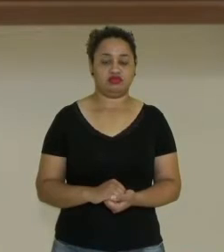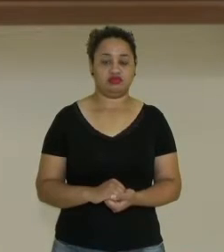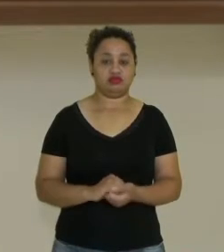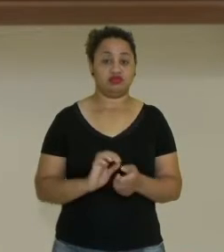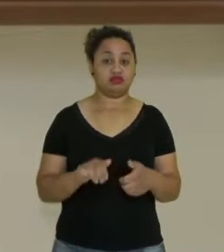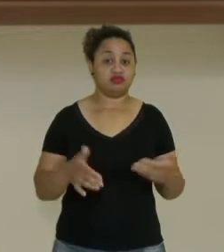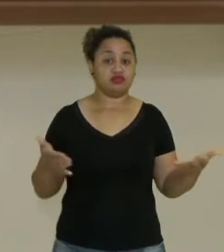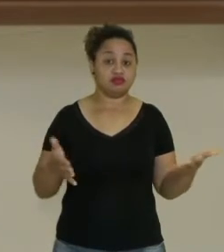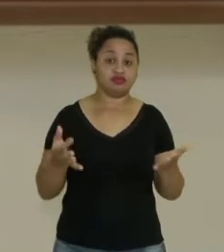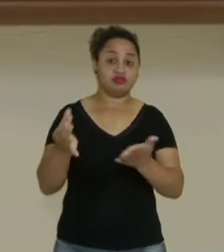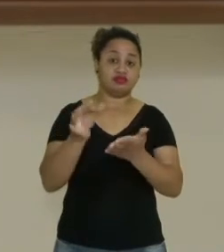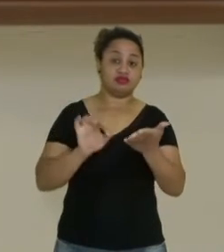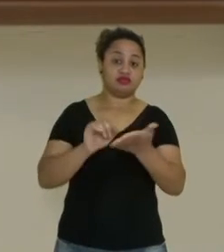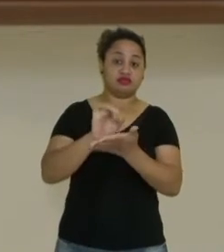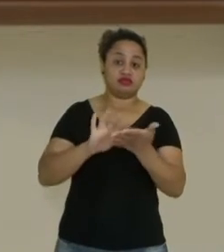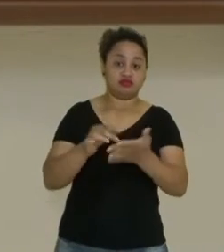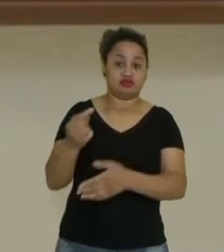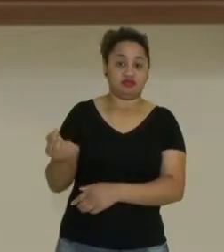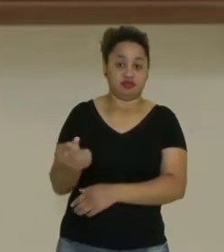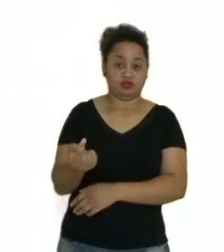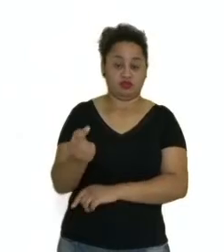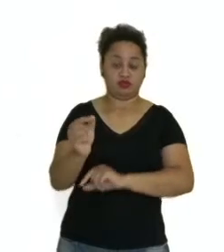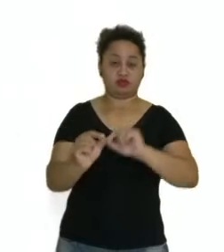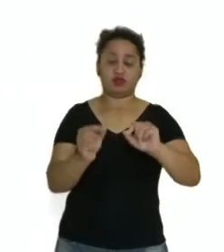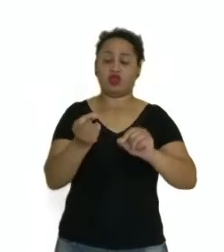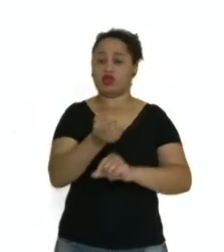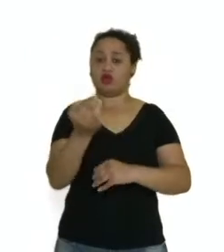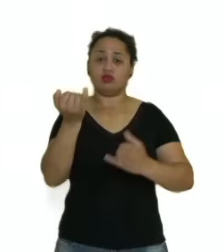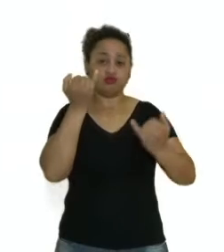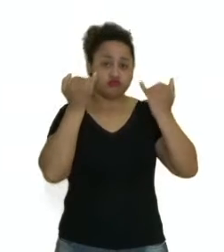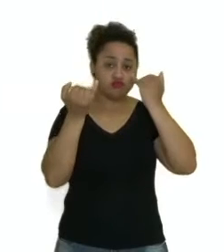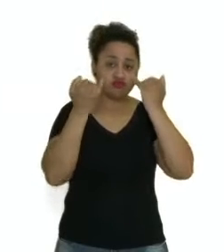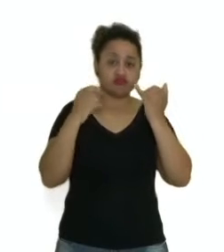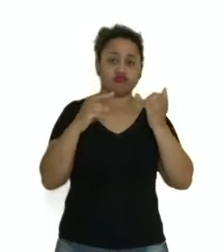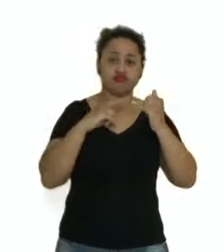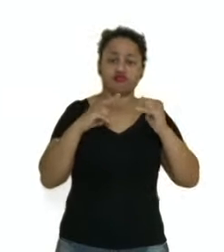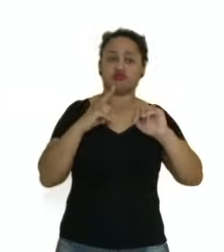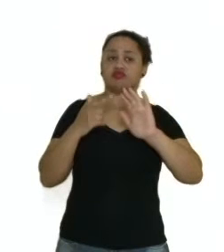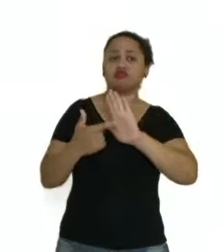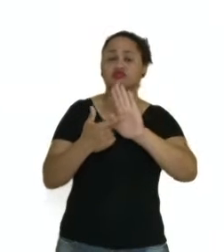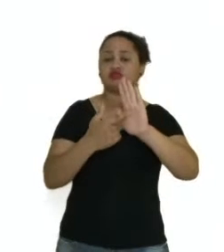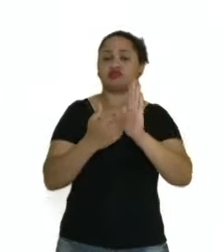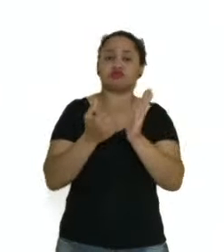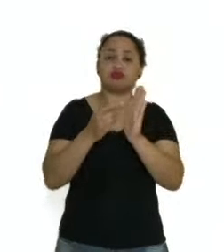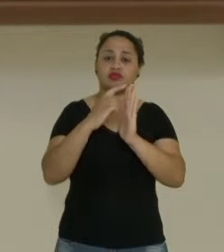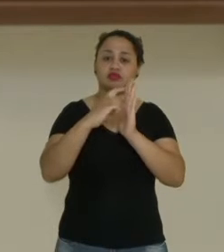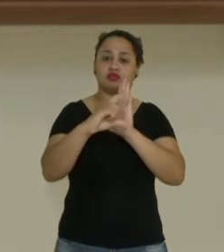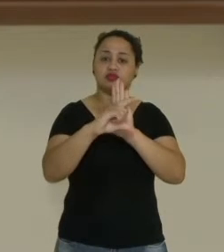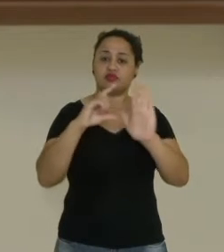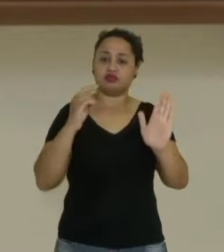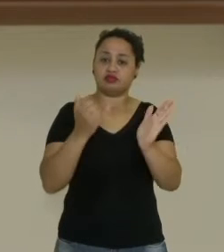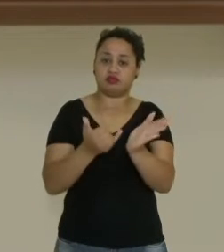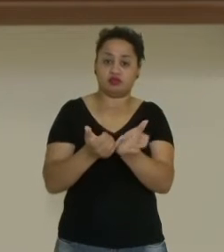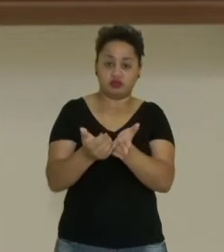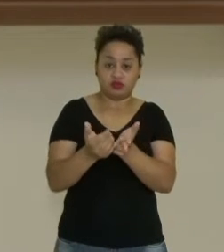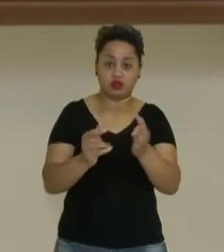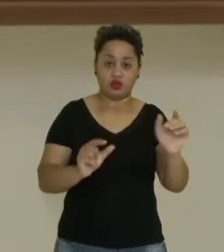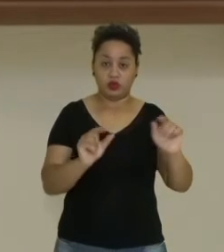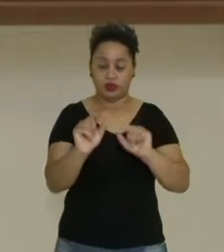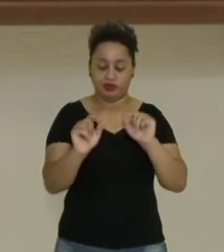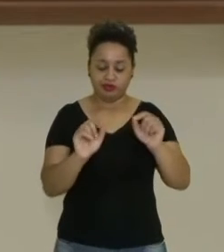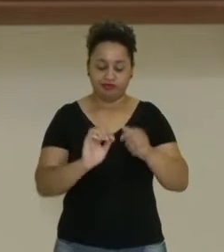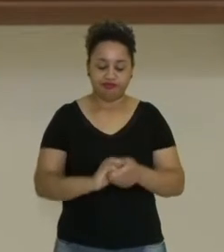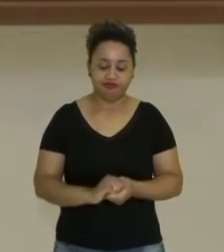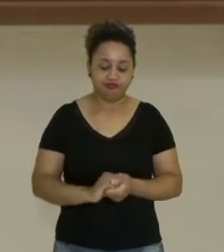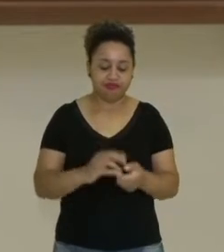Voltei, gabaritar contigo atividade 1. Quais informações foram apresentadas, então, no parágrafo introdutório? Então, perceba